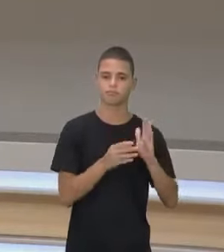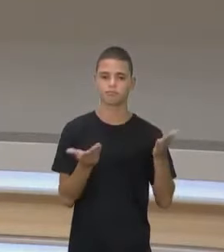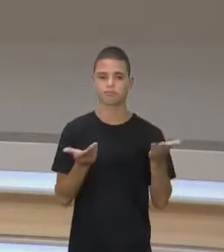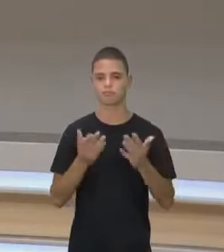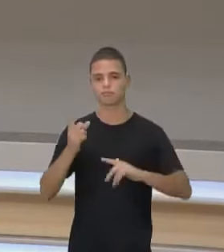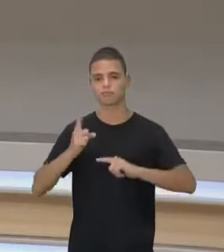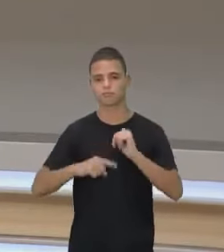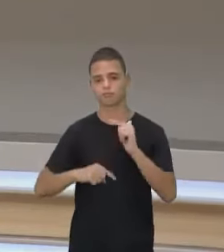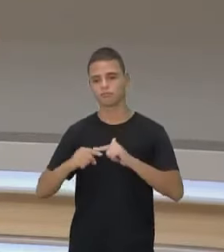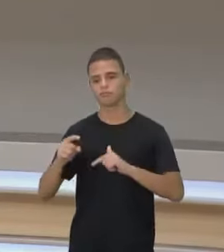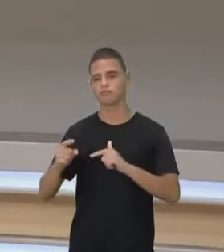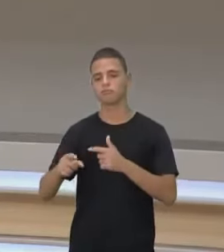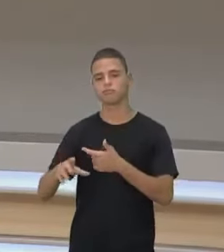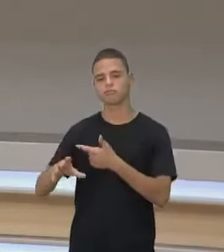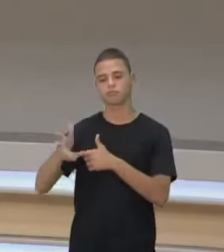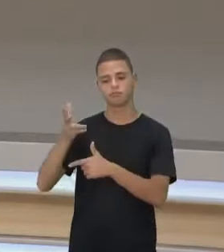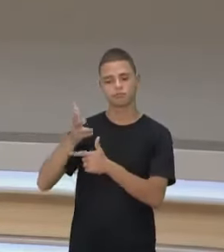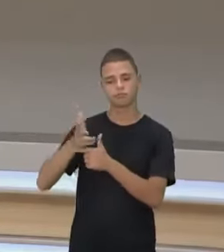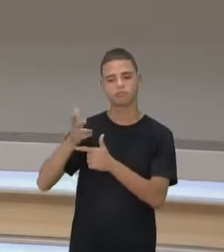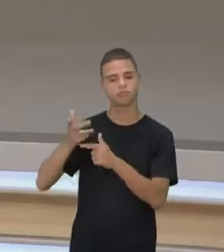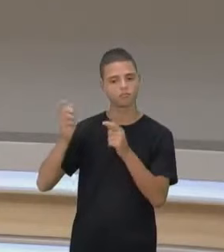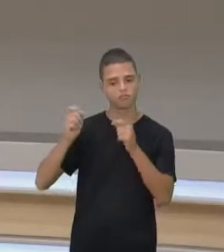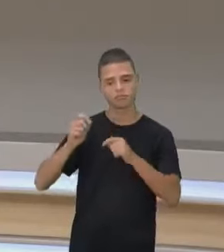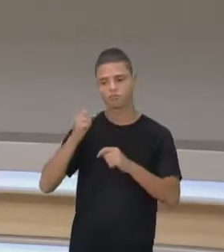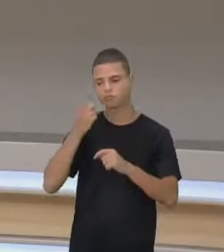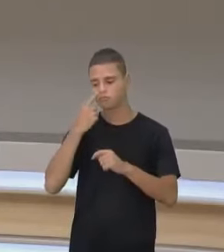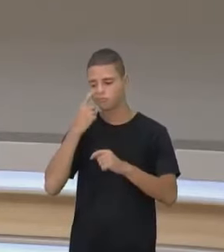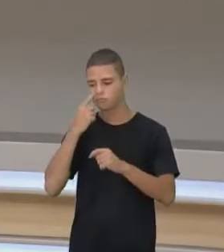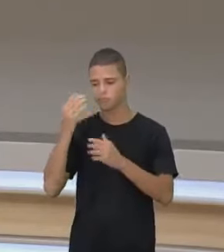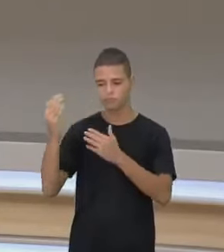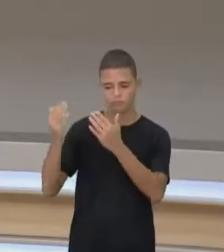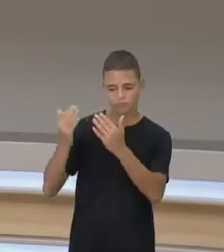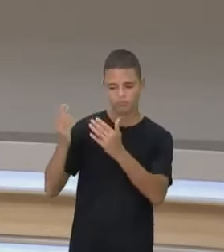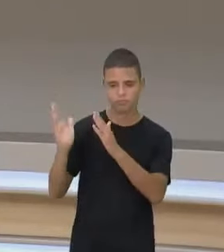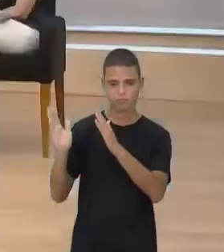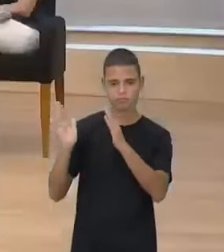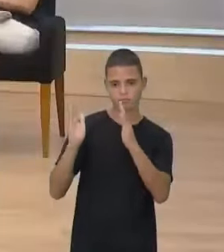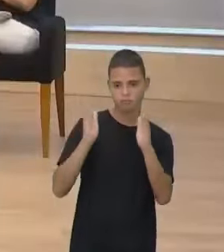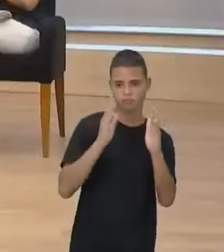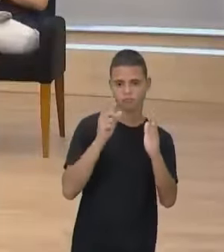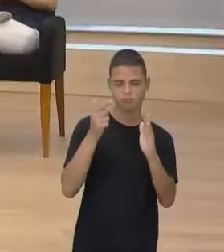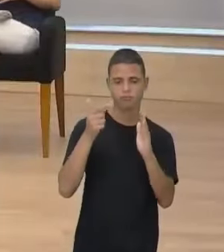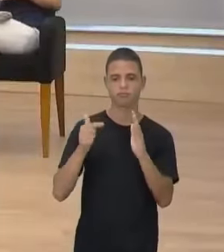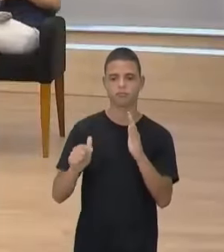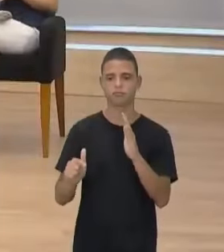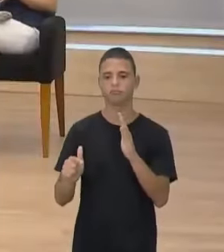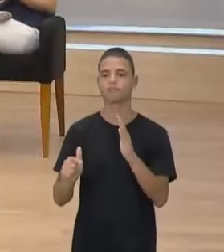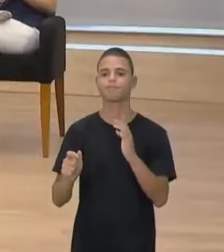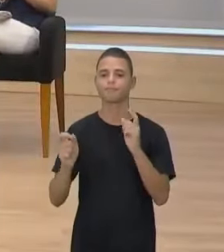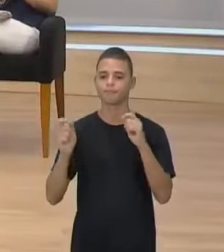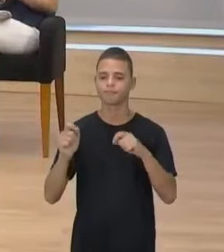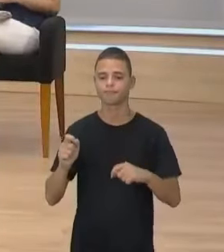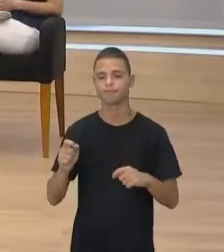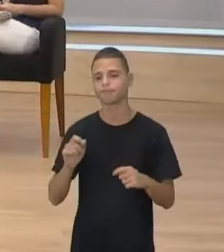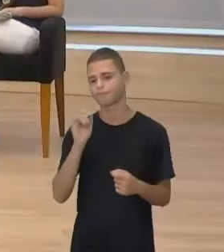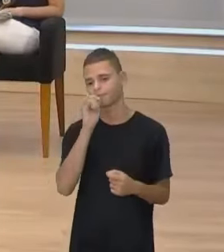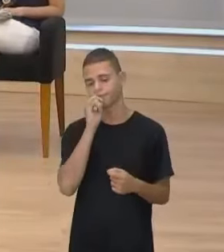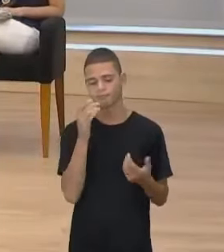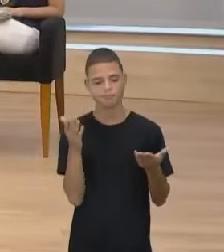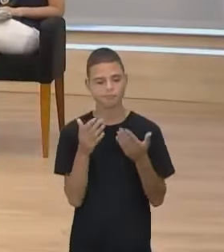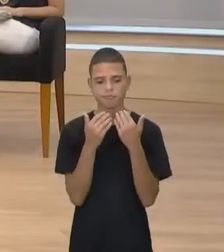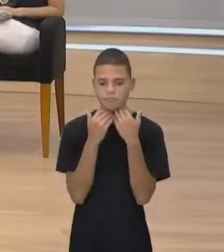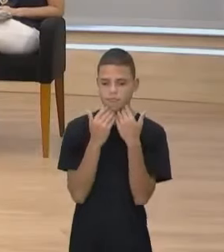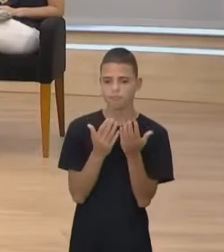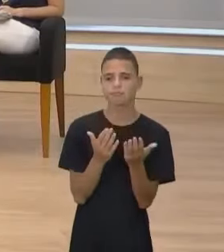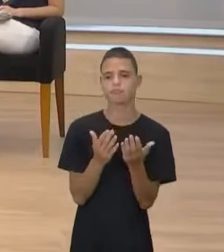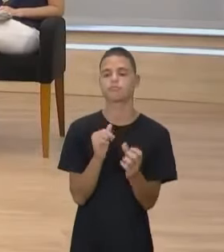ficam gravados, então dá para assistir, voltar, tirar dúvida, fazer pause, anotação. né? Exato. Nossa, agora não deu. Pausa,